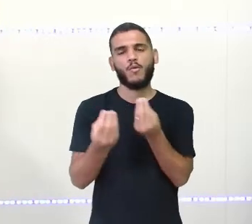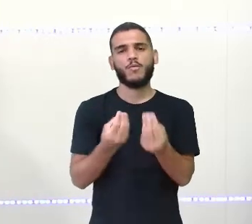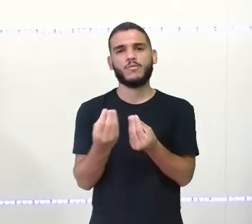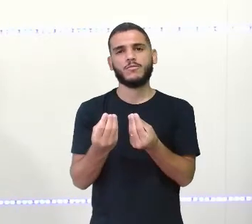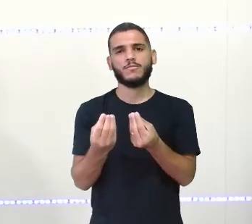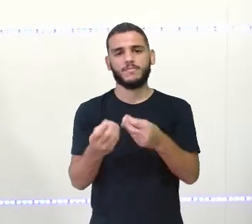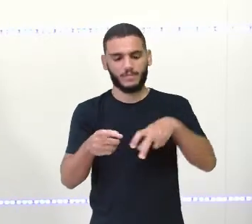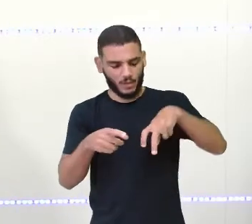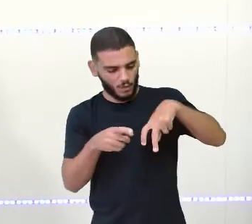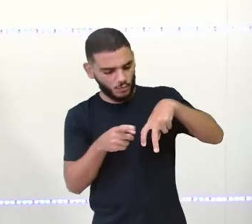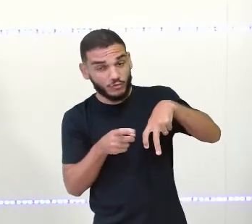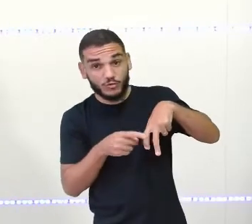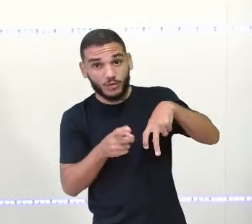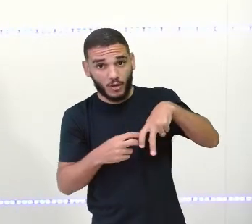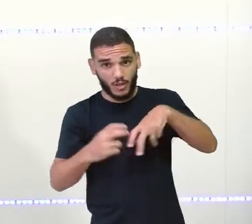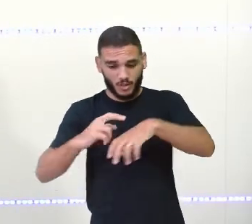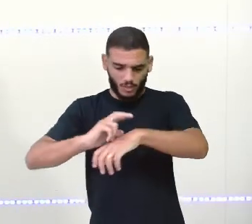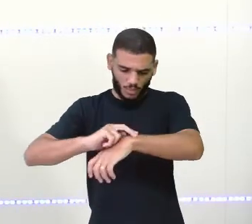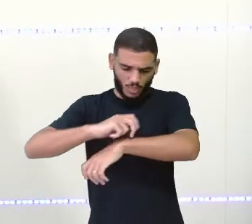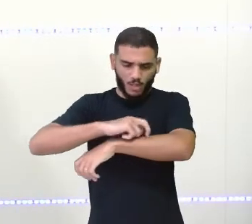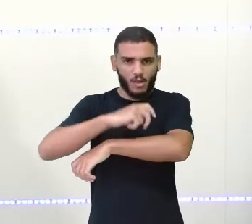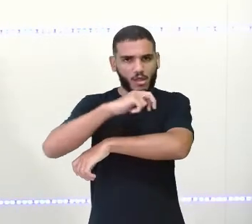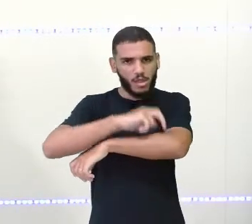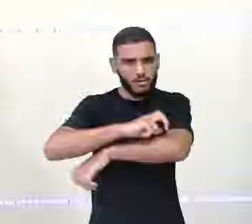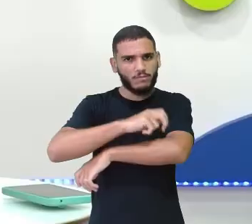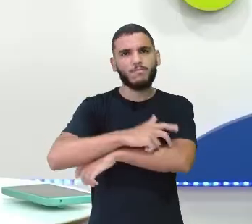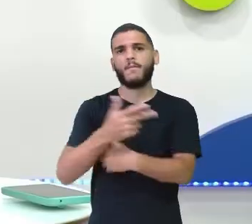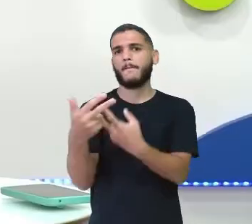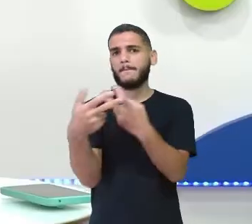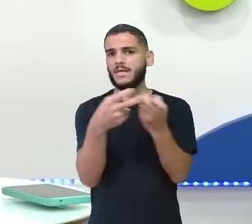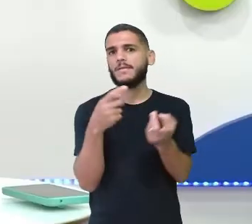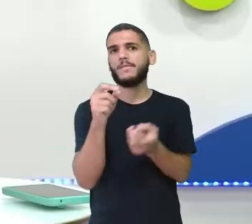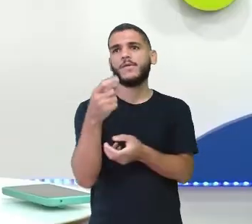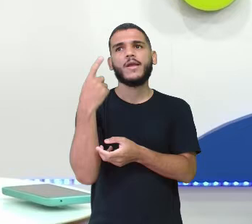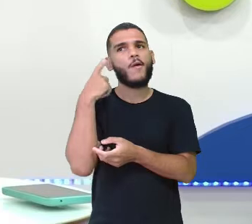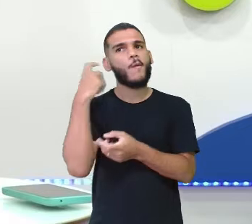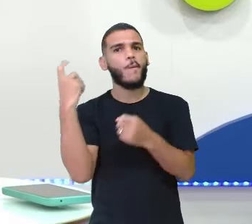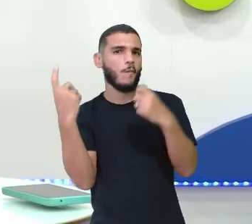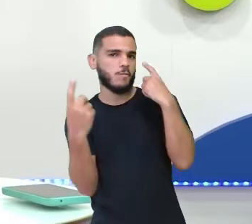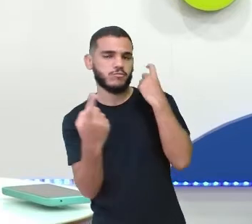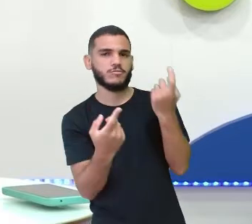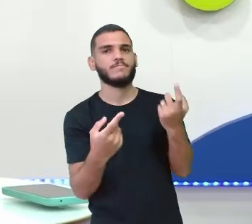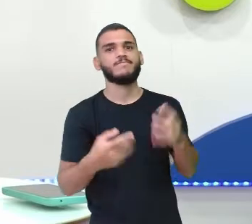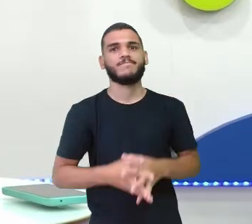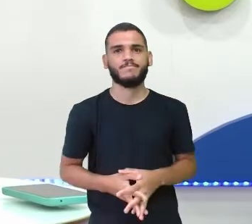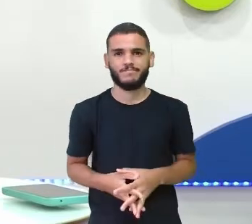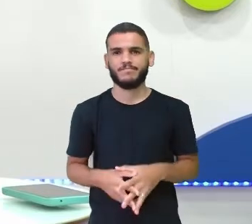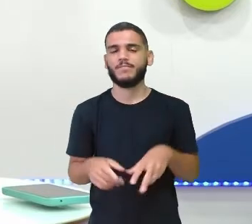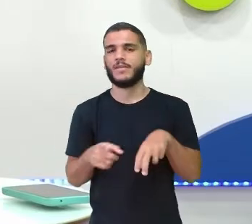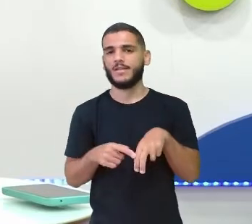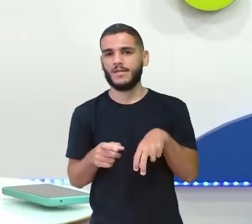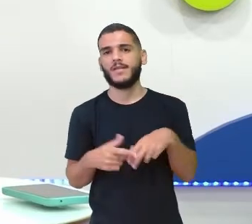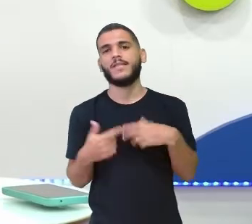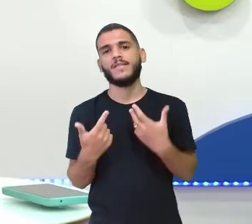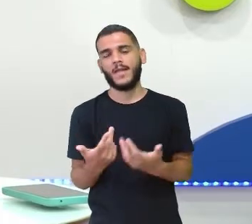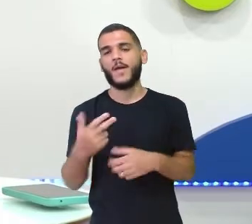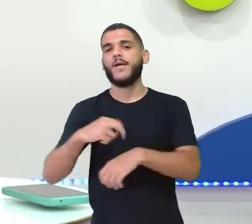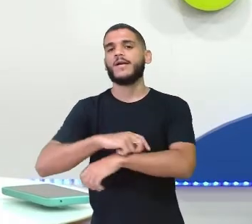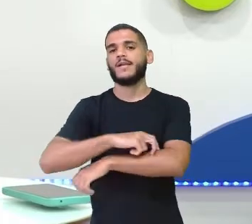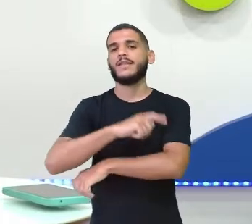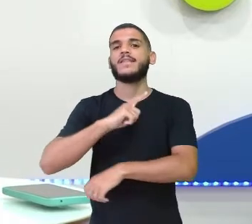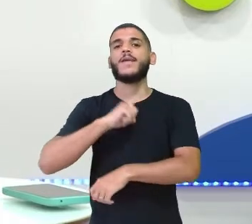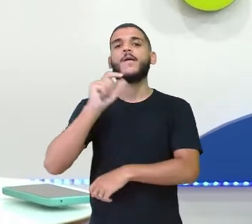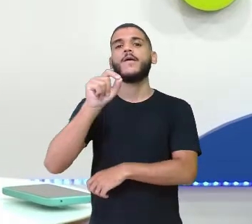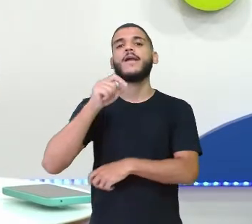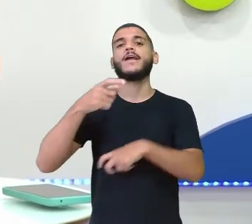joelhos. Olha só. E grilo tem joelho, olha aí, ó. Tá Quer dizer vendo? que grilo tem joelho. O